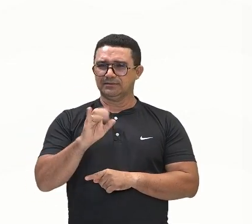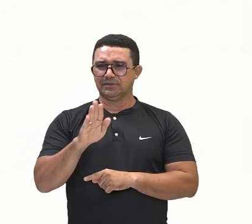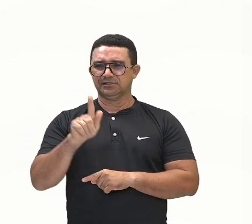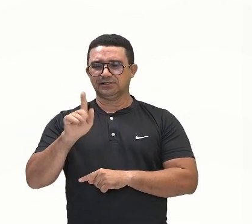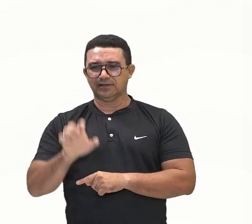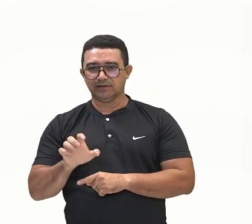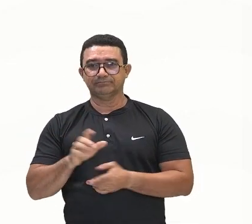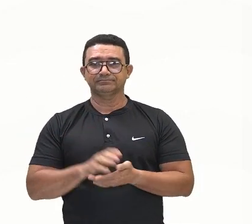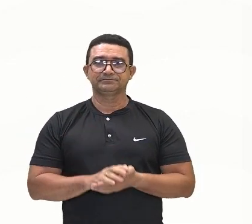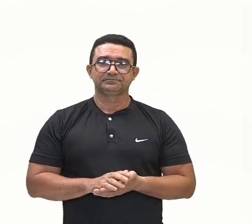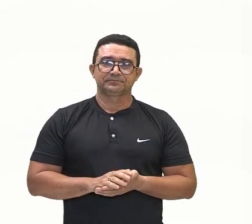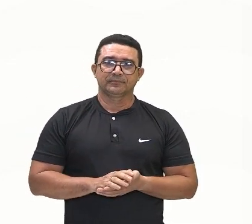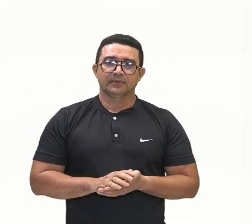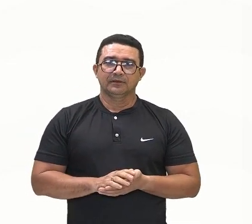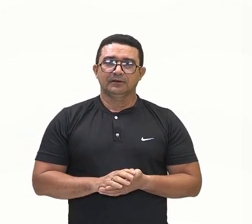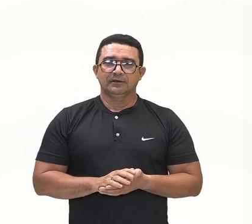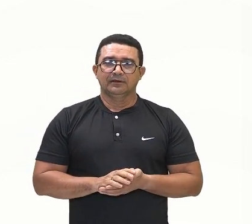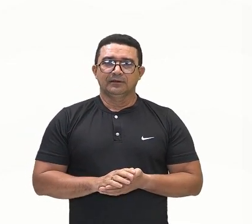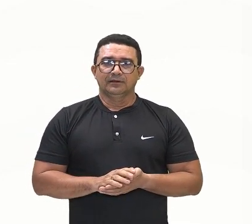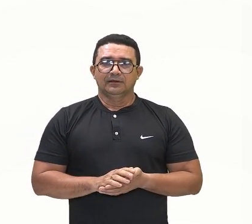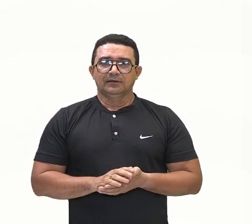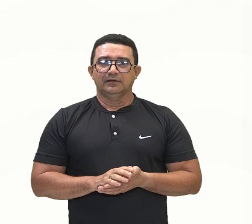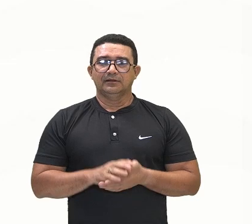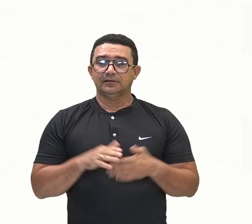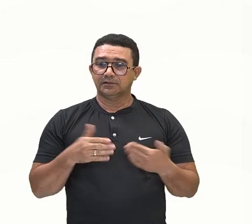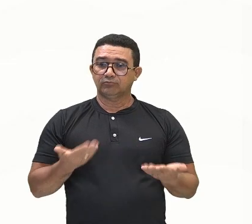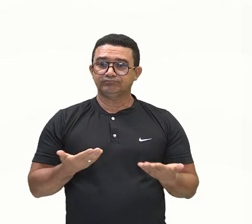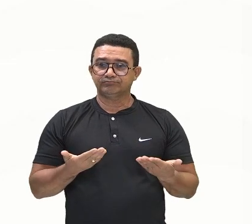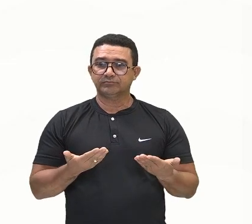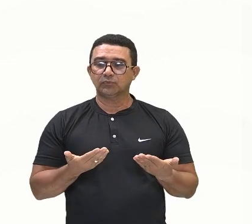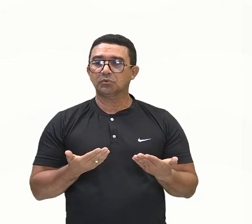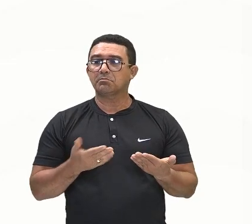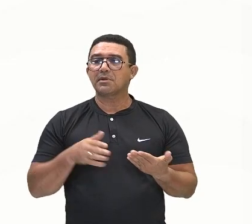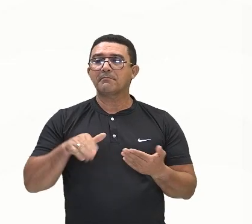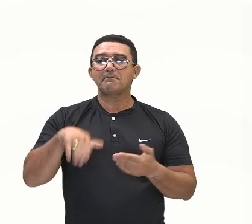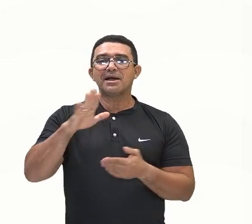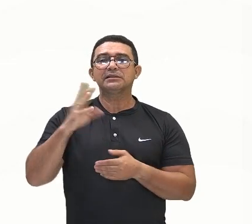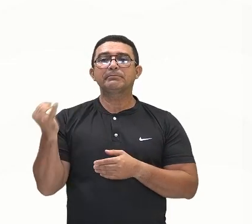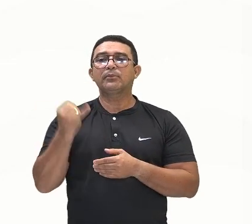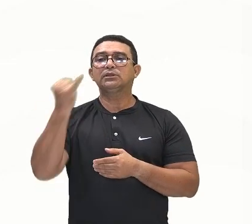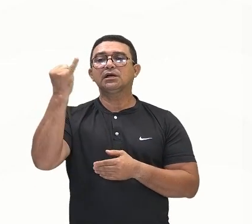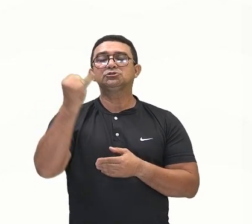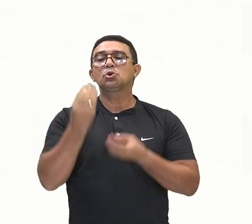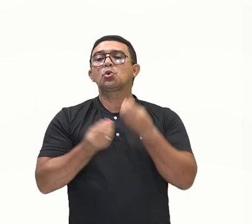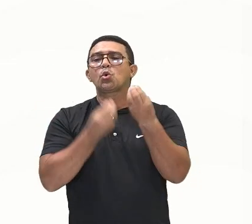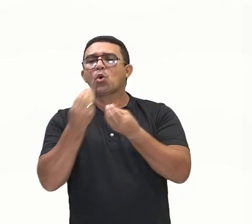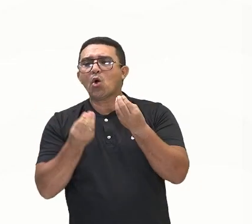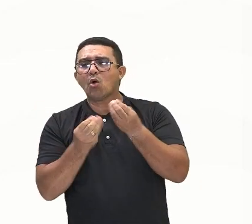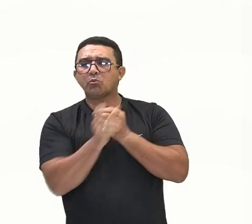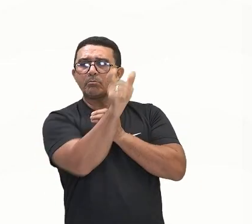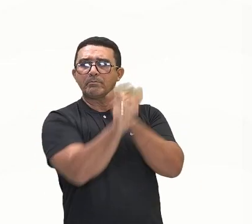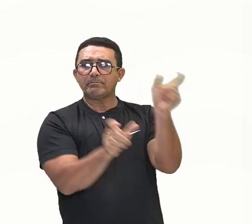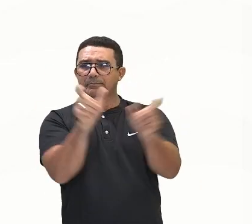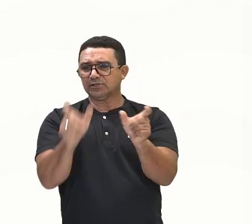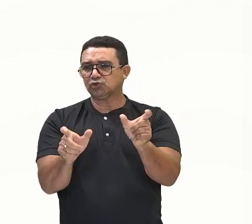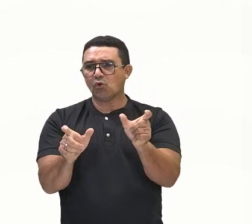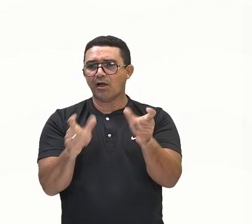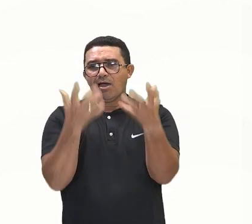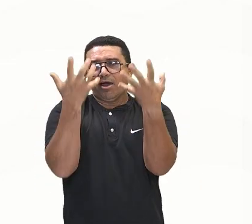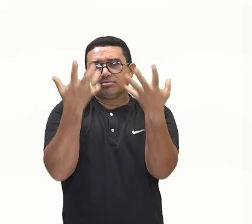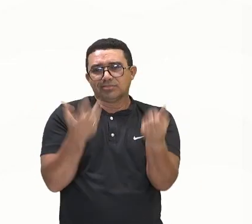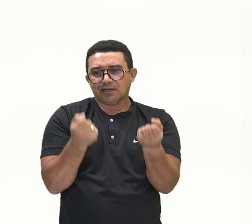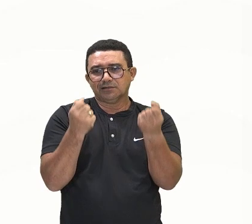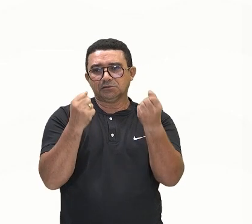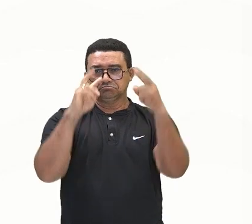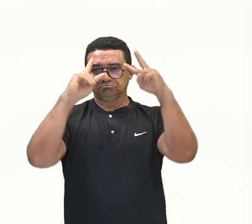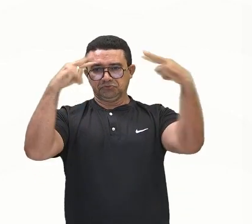Instituto Brasileiro de Geografia e Estatística, vai valer como você se declara dentro das 5 categorias,